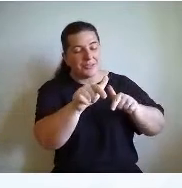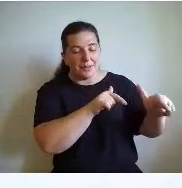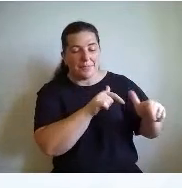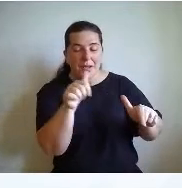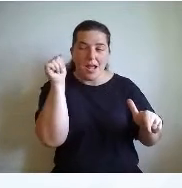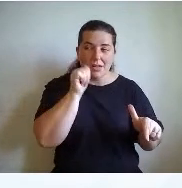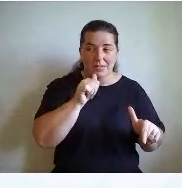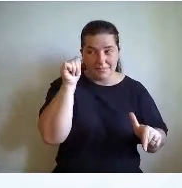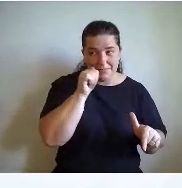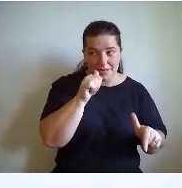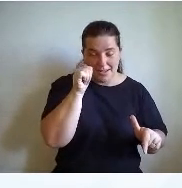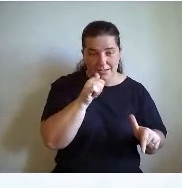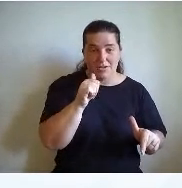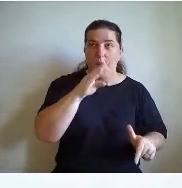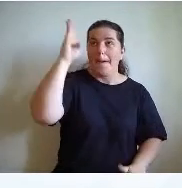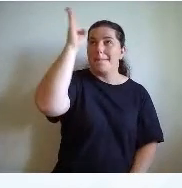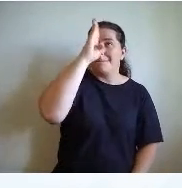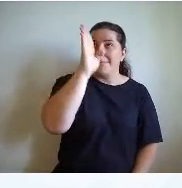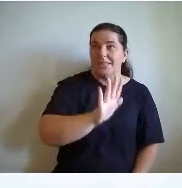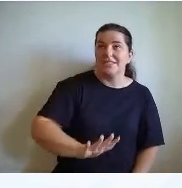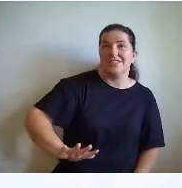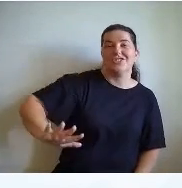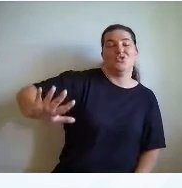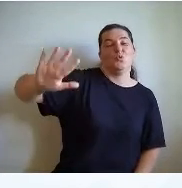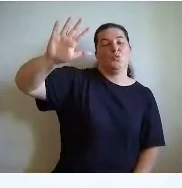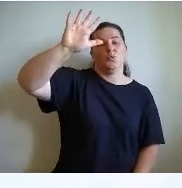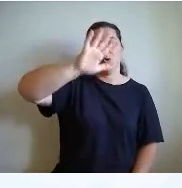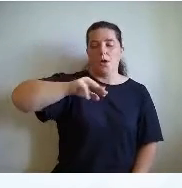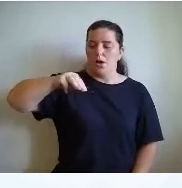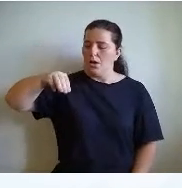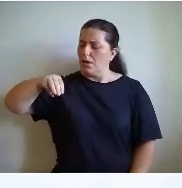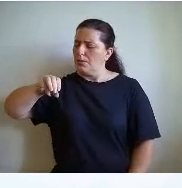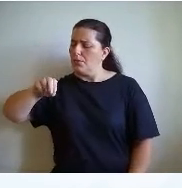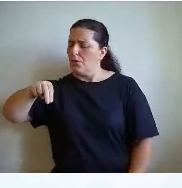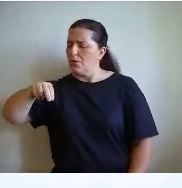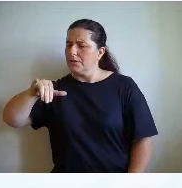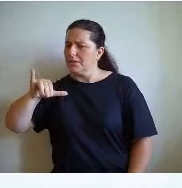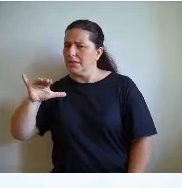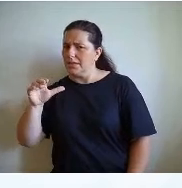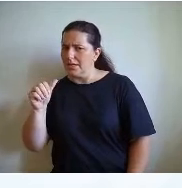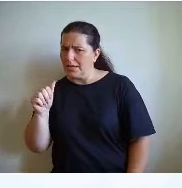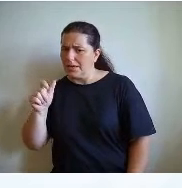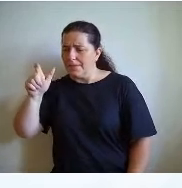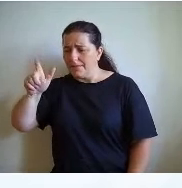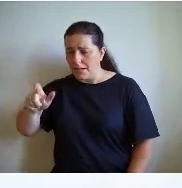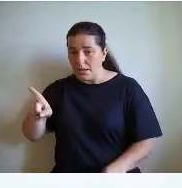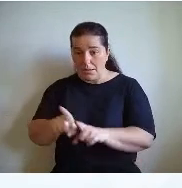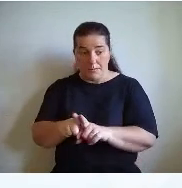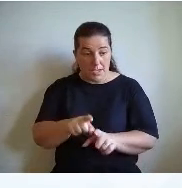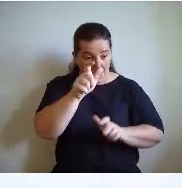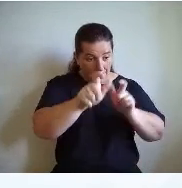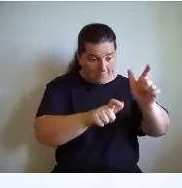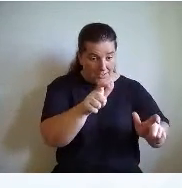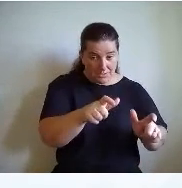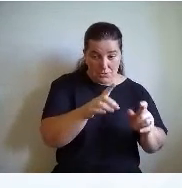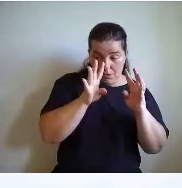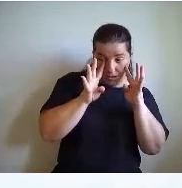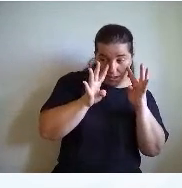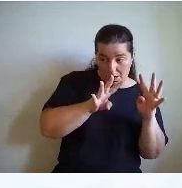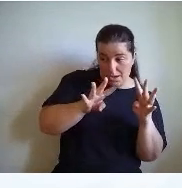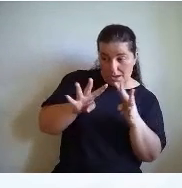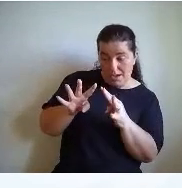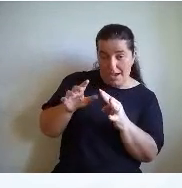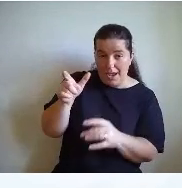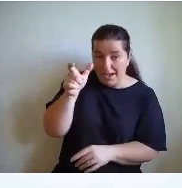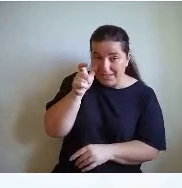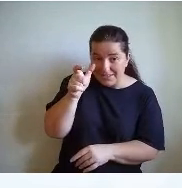trabalhadoras desse Brasil todo. A Mônica, assim como quem está nos assistindo agora, né, as trabalhadoras, vem